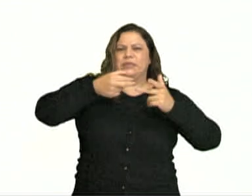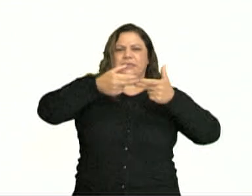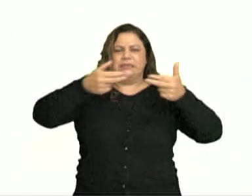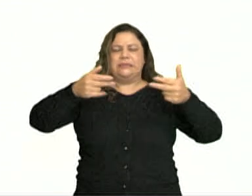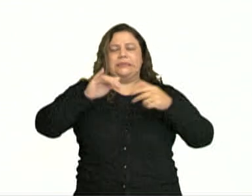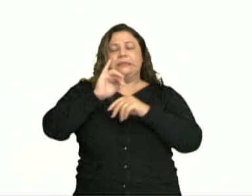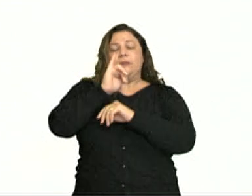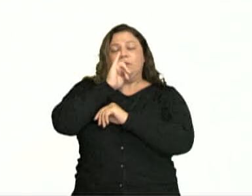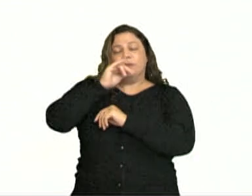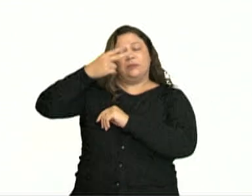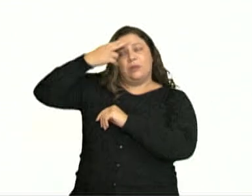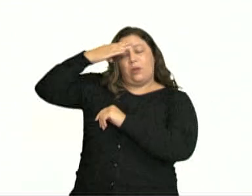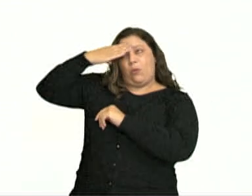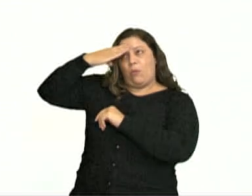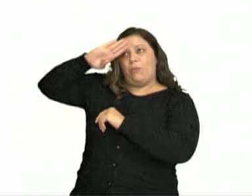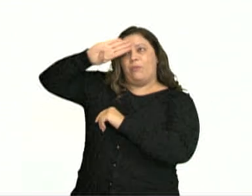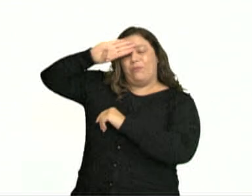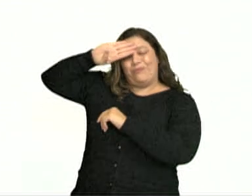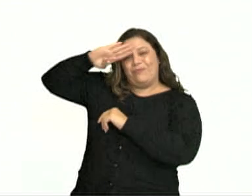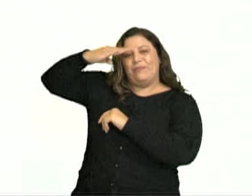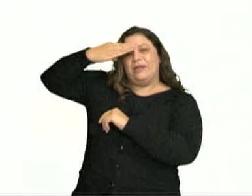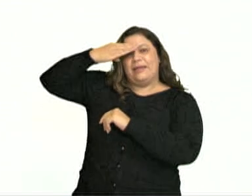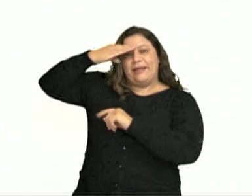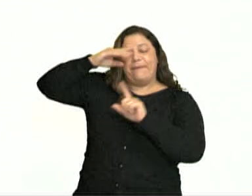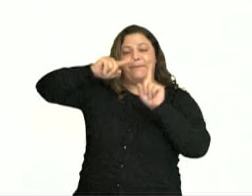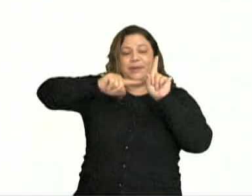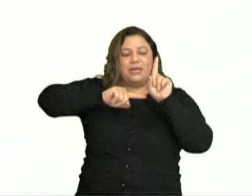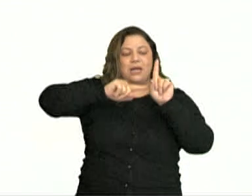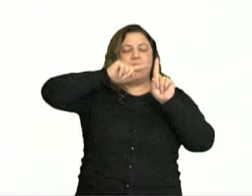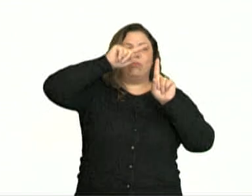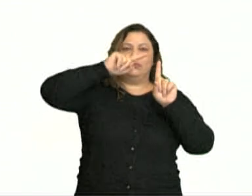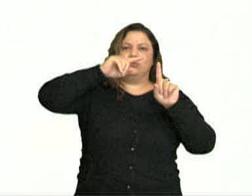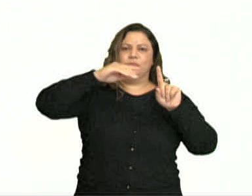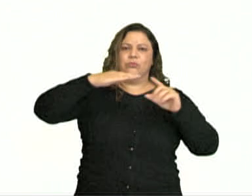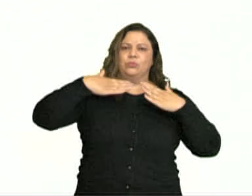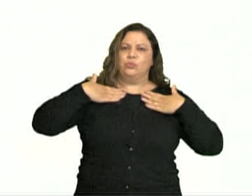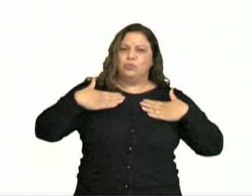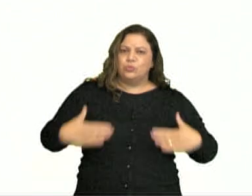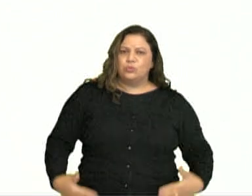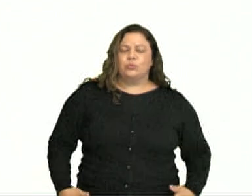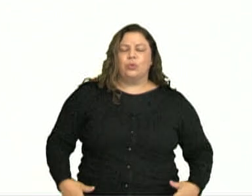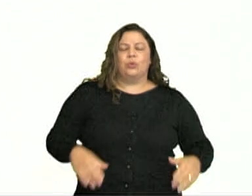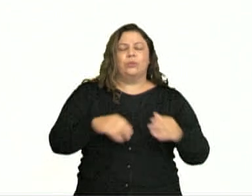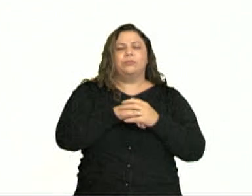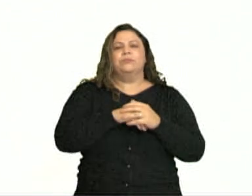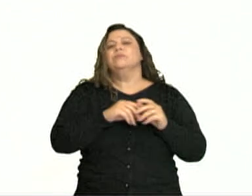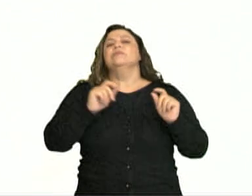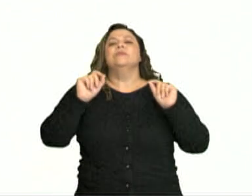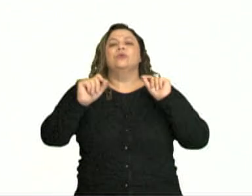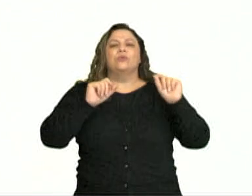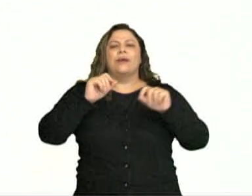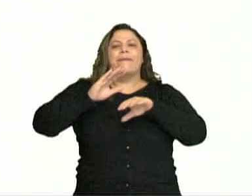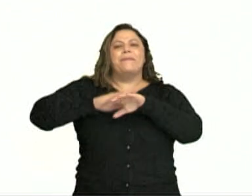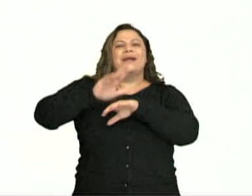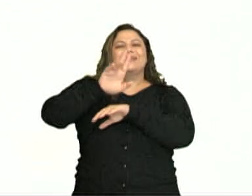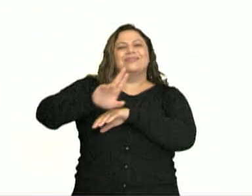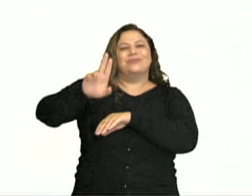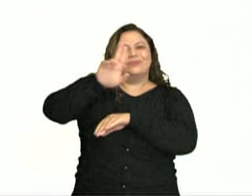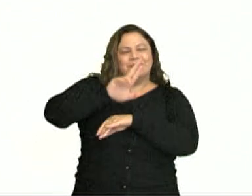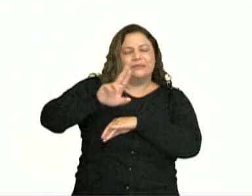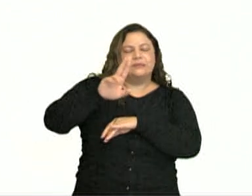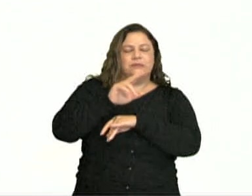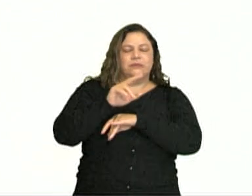febre, significa que a agitação térmica do nosso corpo aumentou? Um dos termômetros mais utilizados é aquele que funciona por